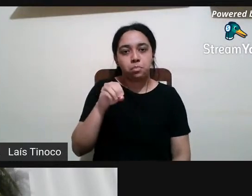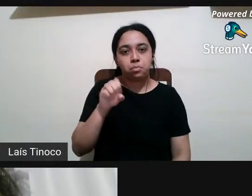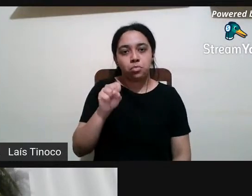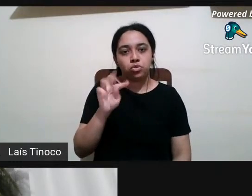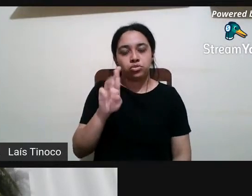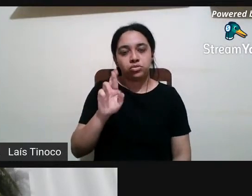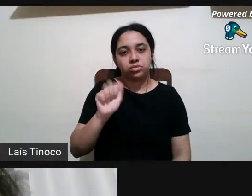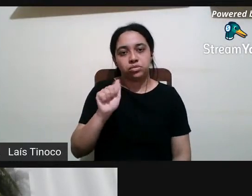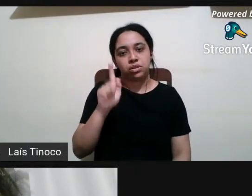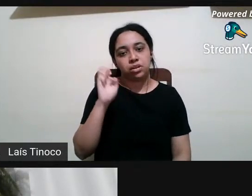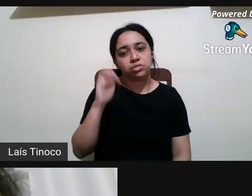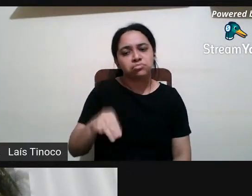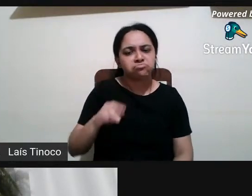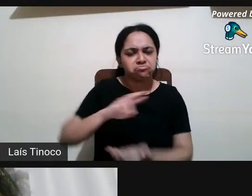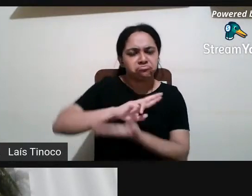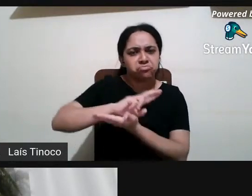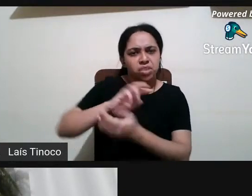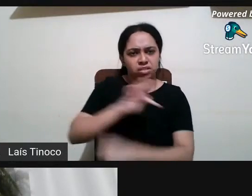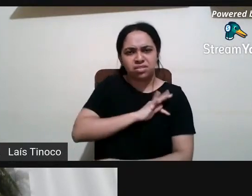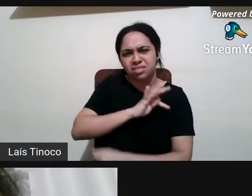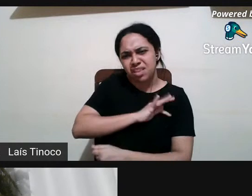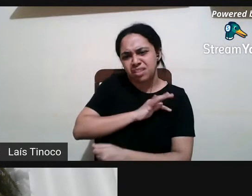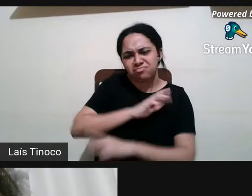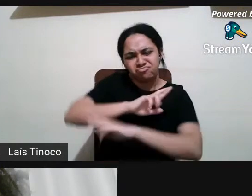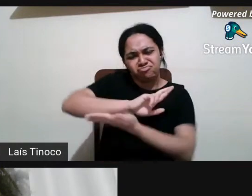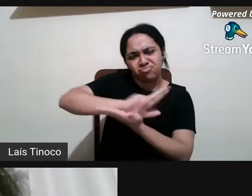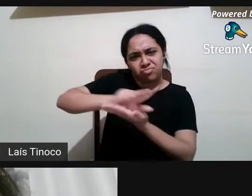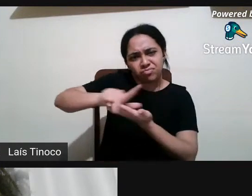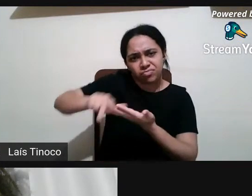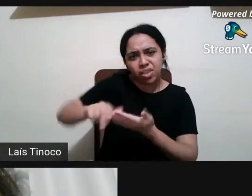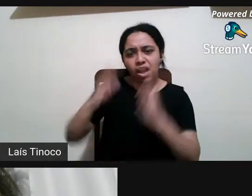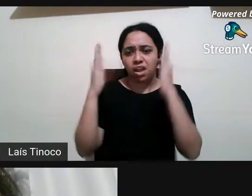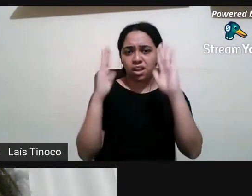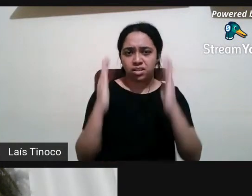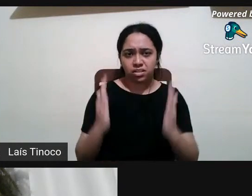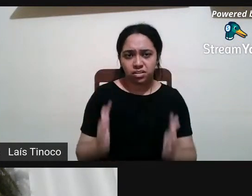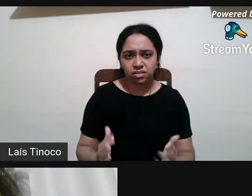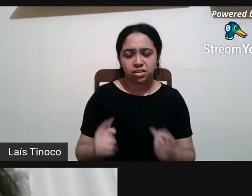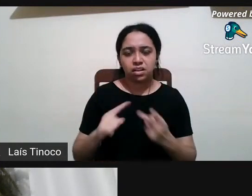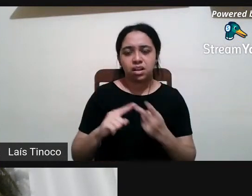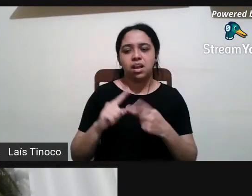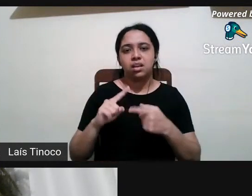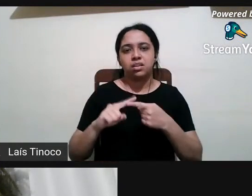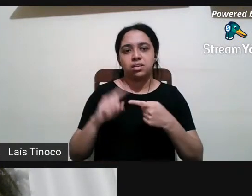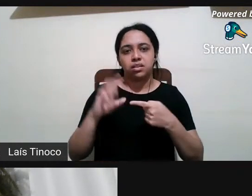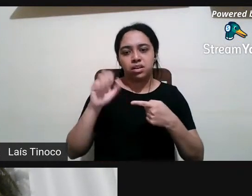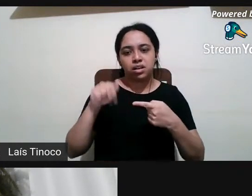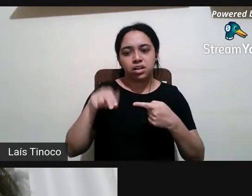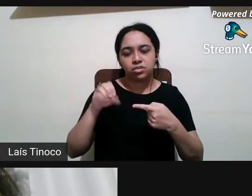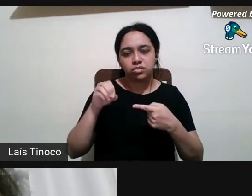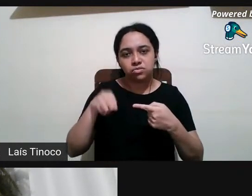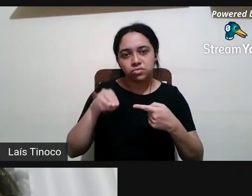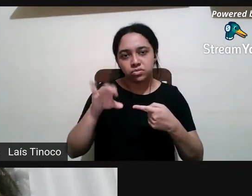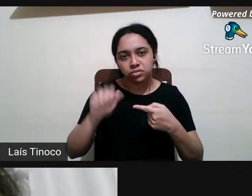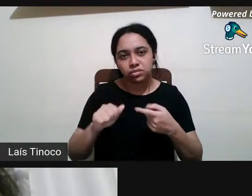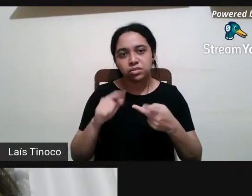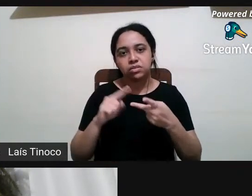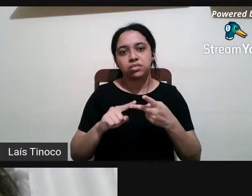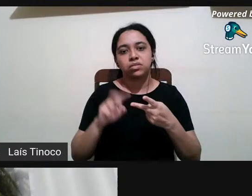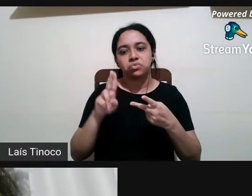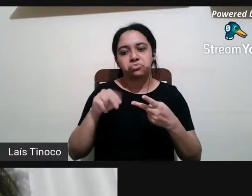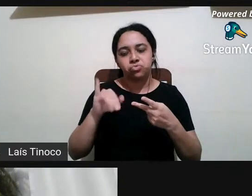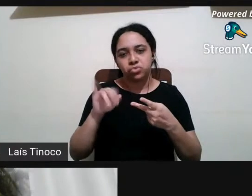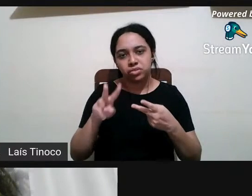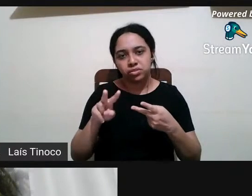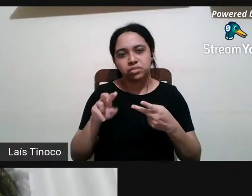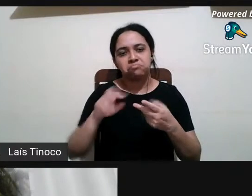multivariadas, como análise de componentes principais, análise de redundância canônica, e por aí vai. Tudo depende de você ter um